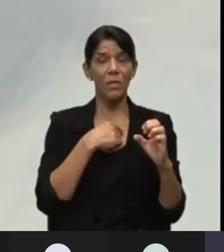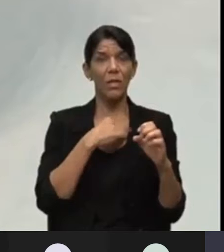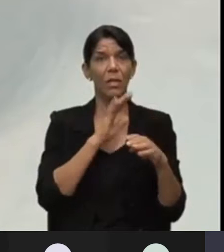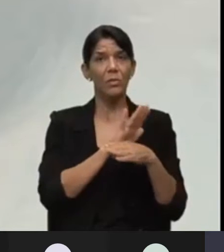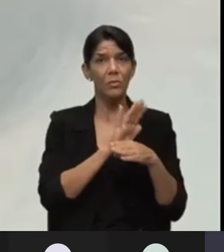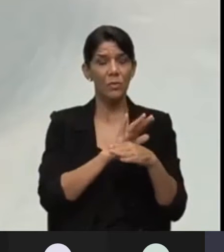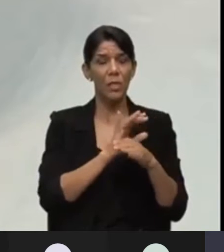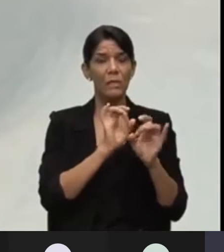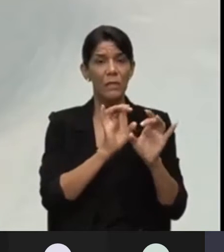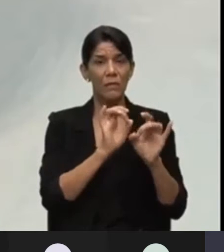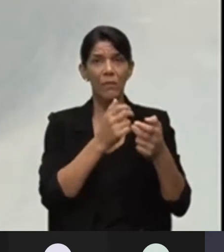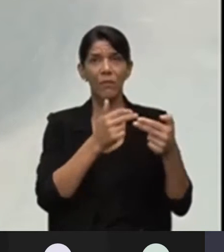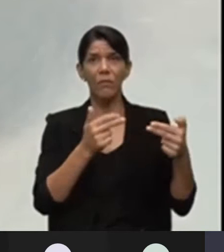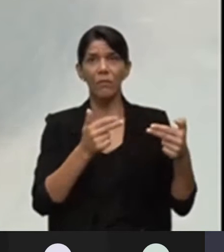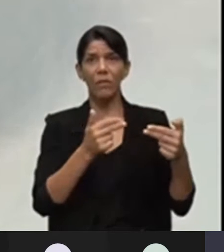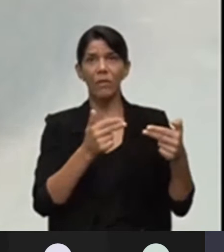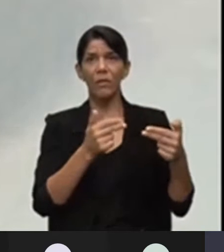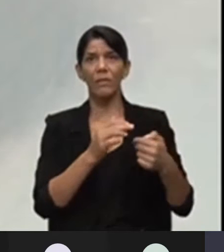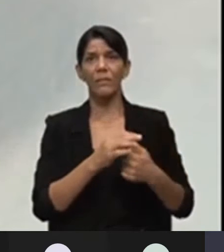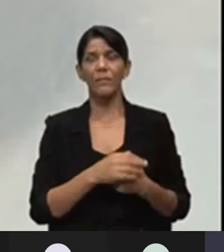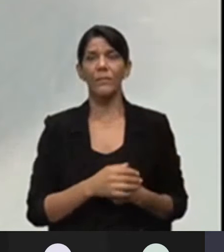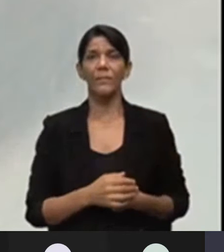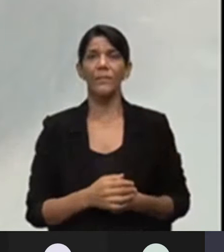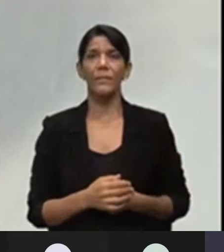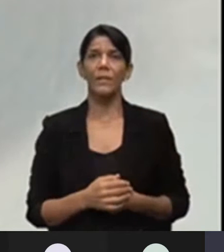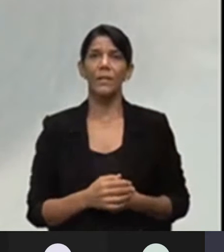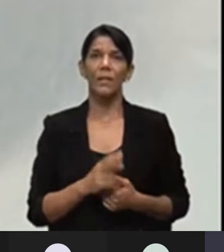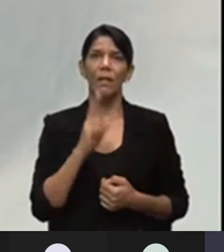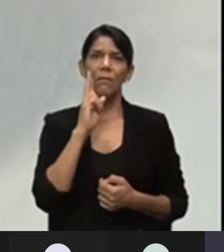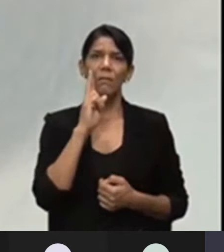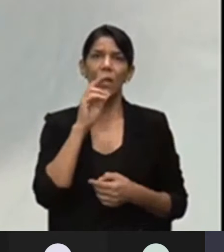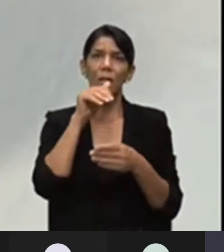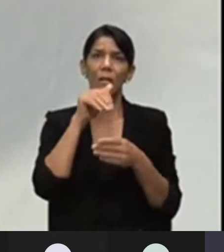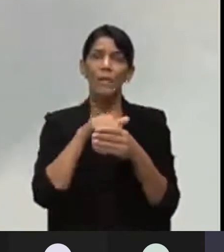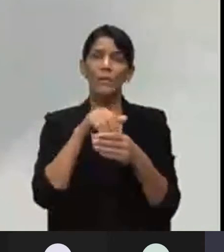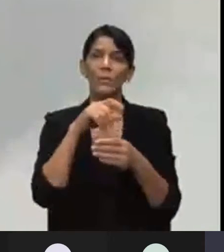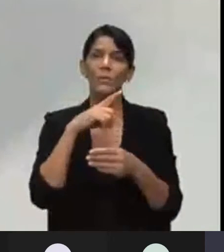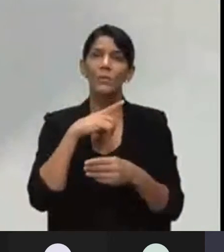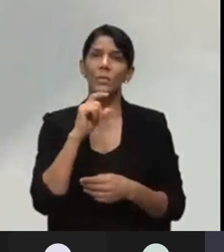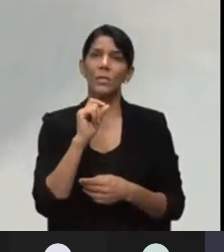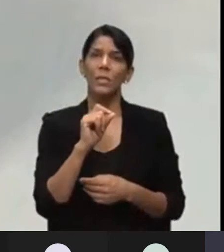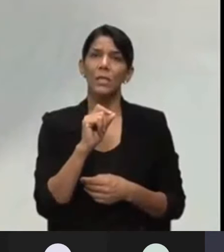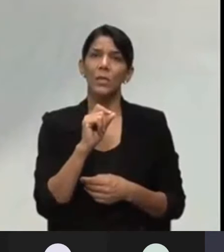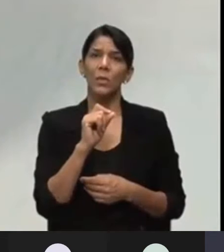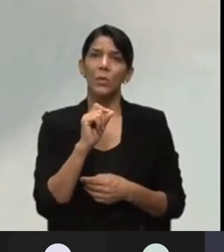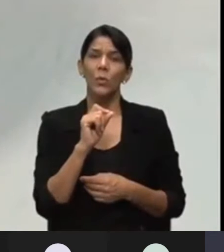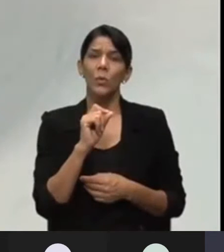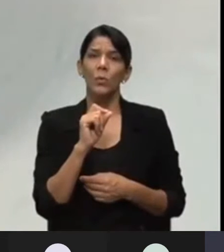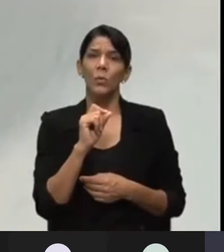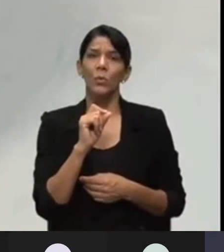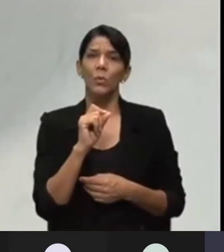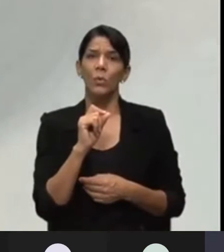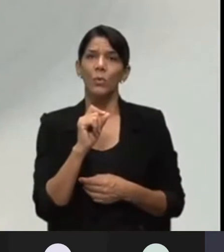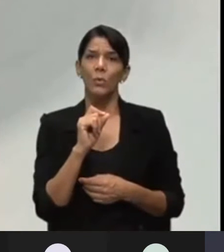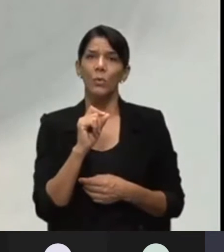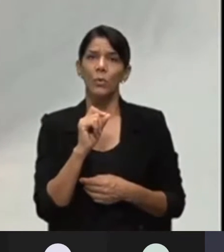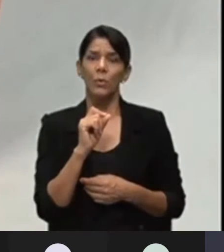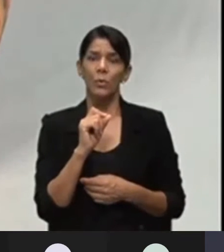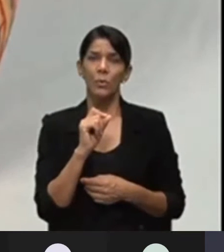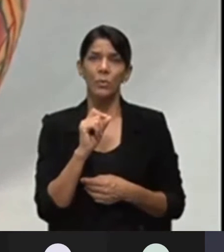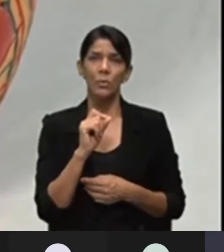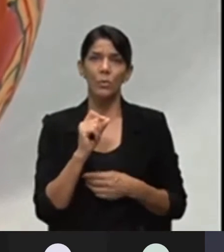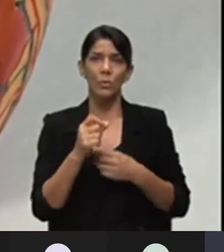foi apontada, que é a atrioventricular esquerda. Aí, para mostrar, né, a presença, né, dos